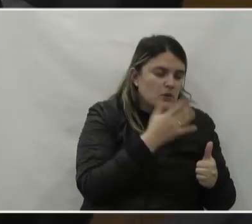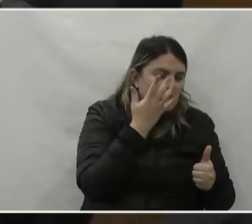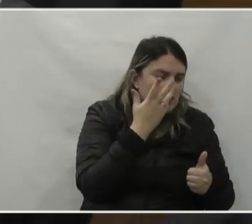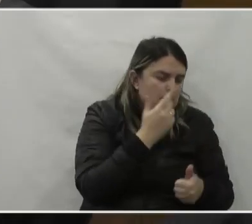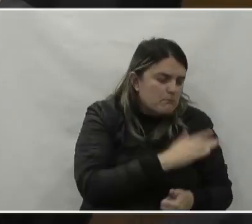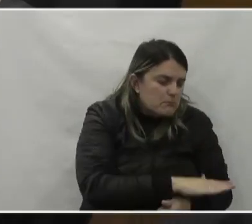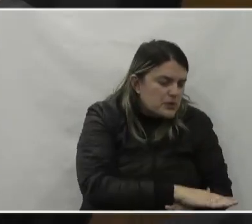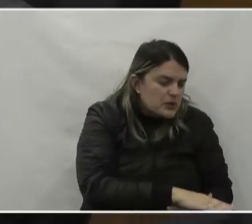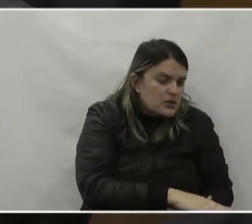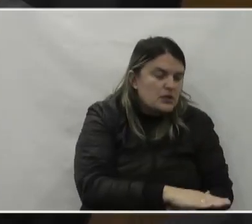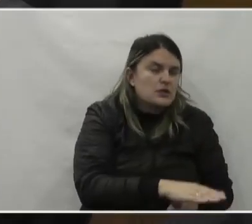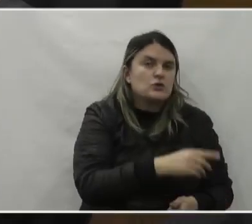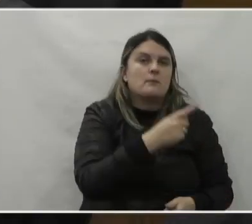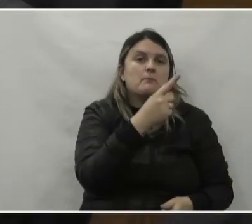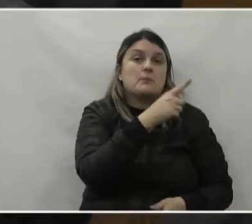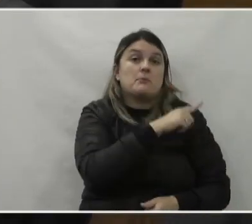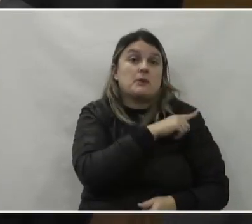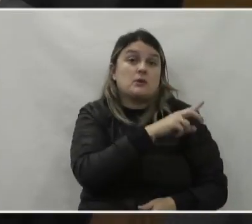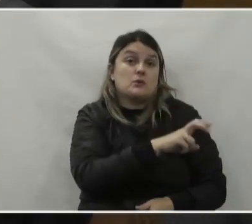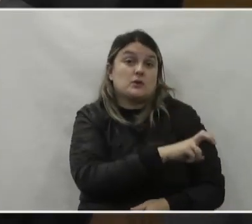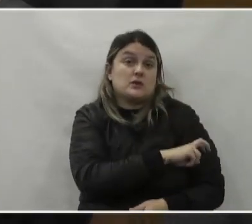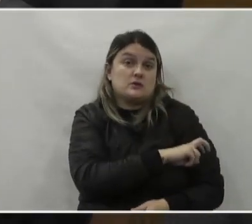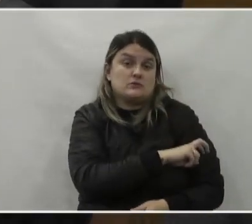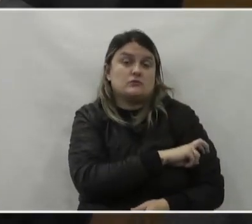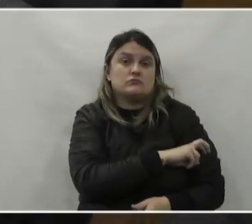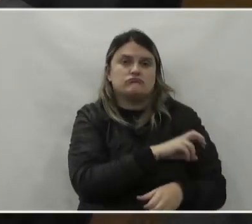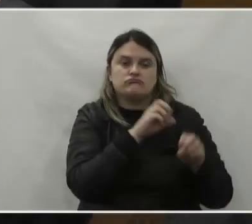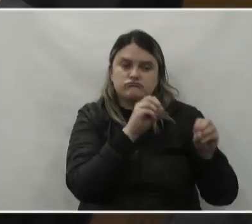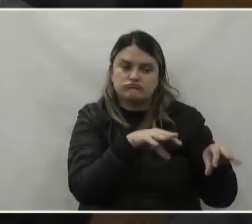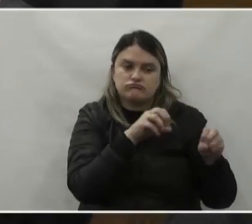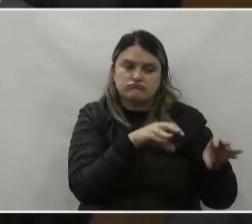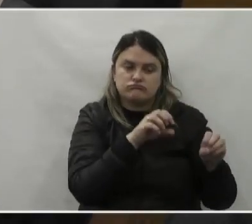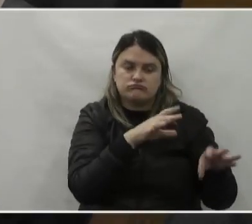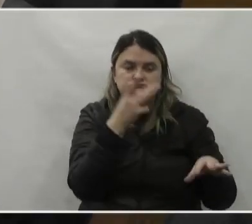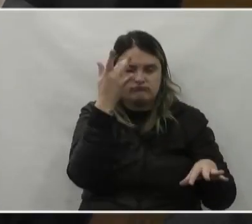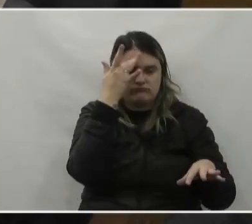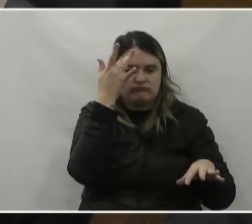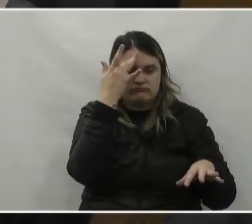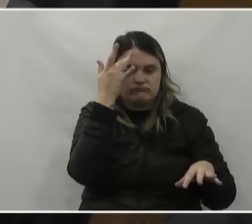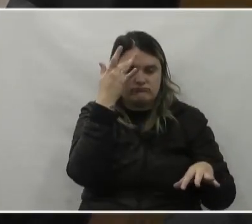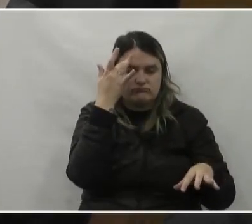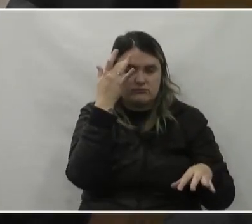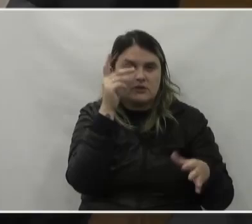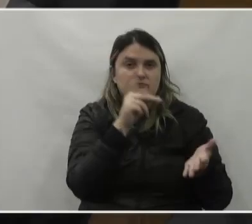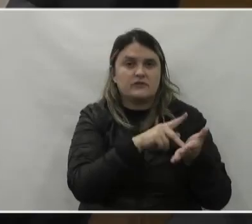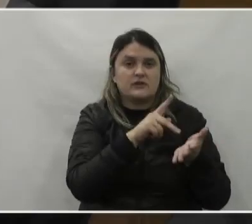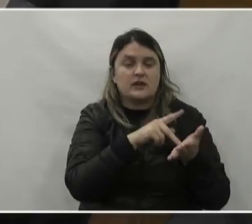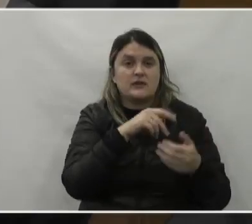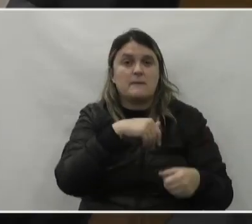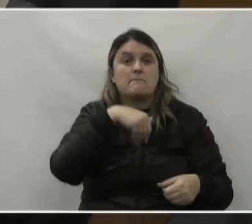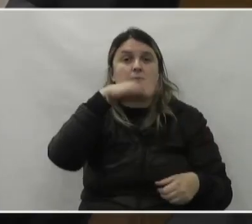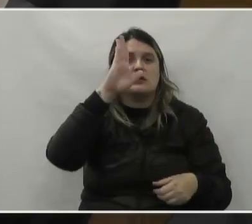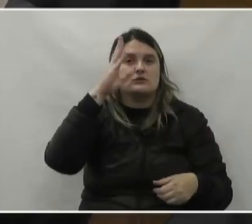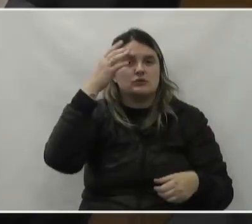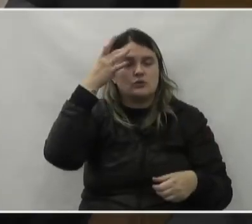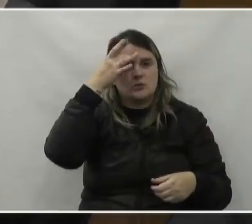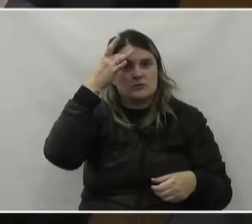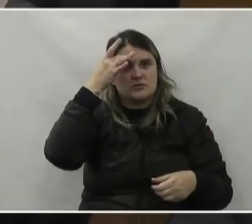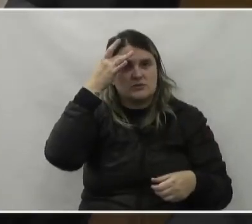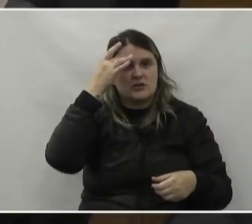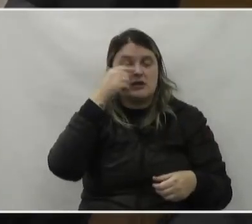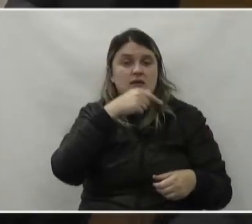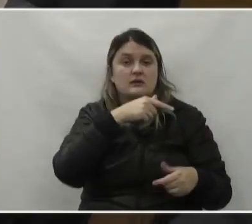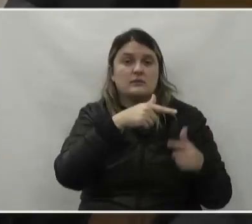até do 1º ao 5º ano, para que se promova realmente essa conscientização e esse problema